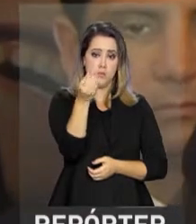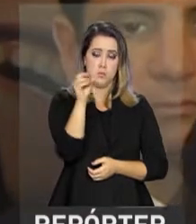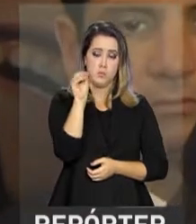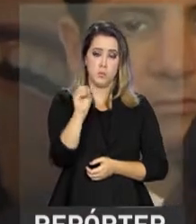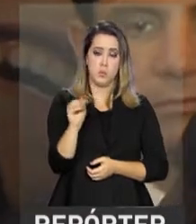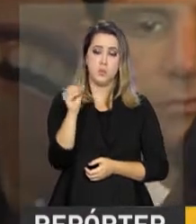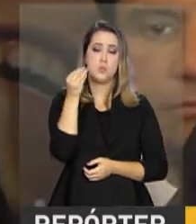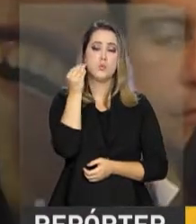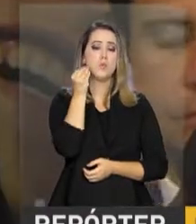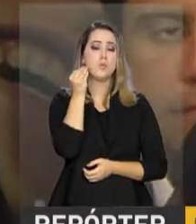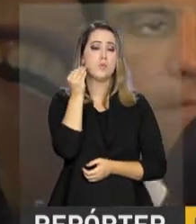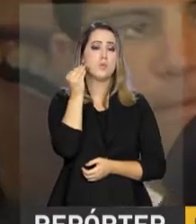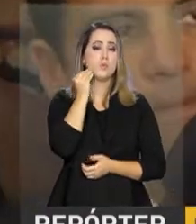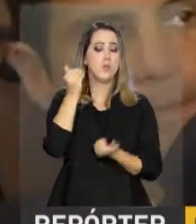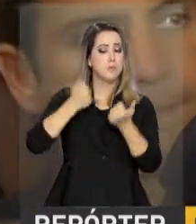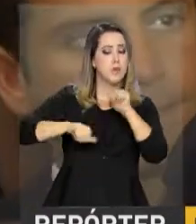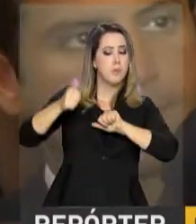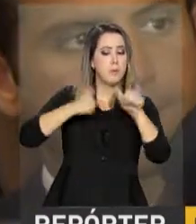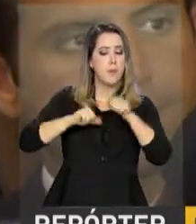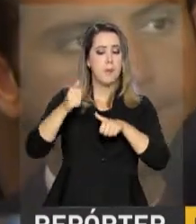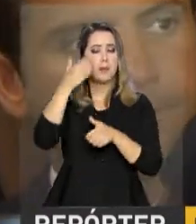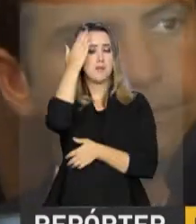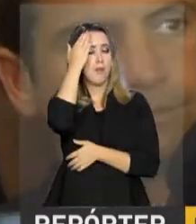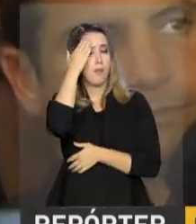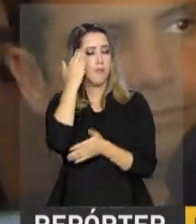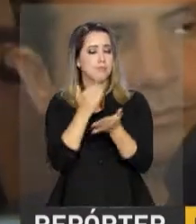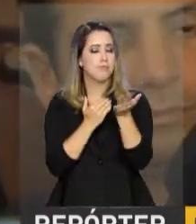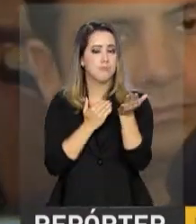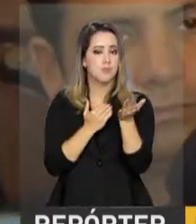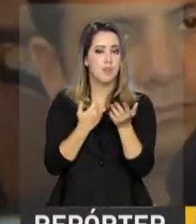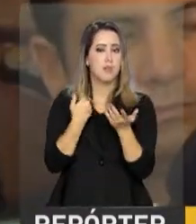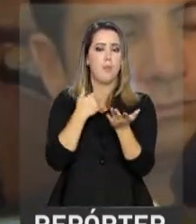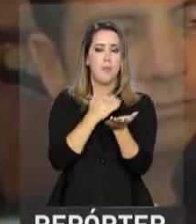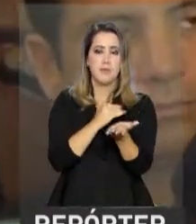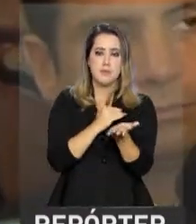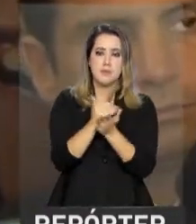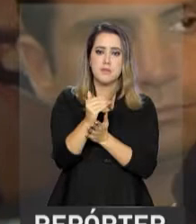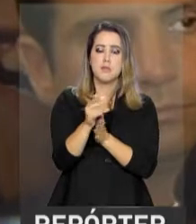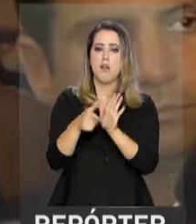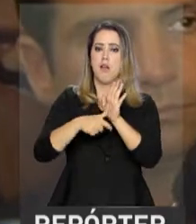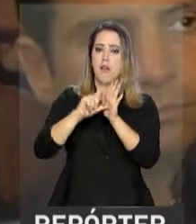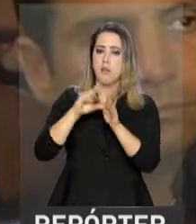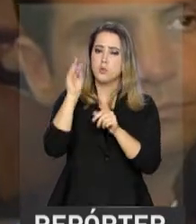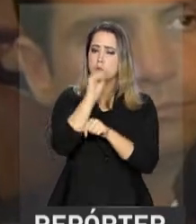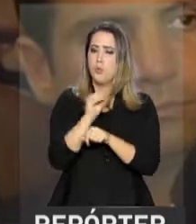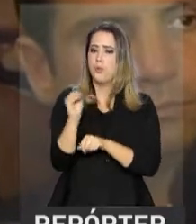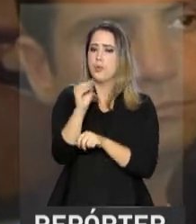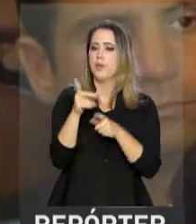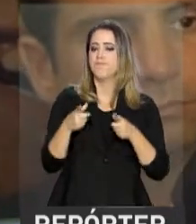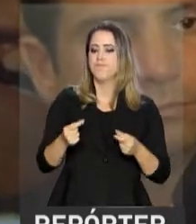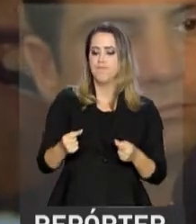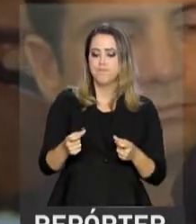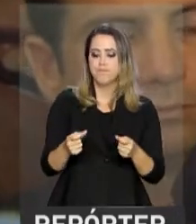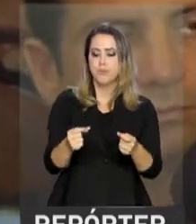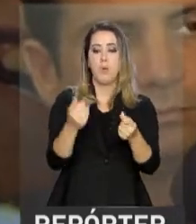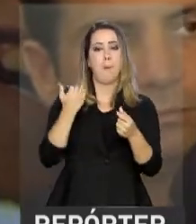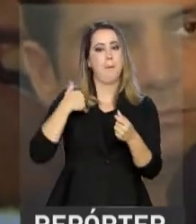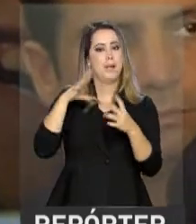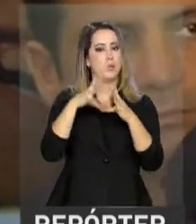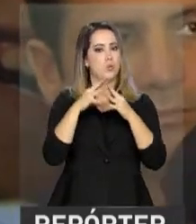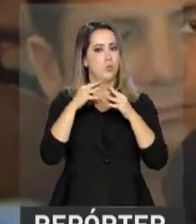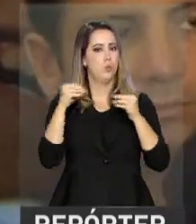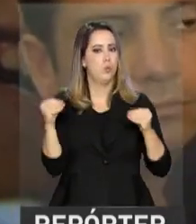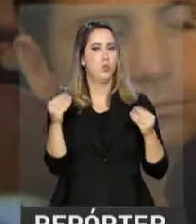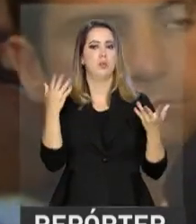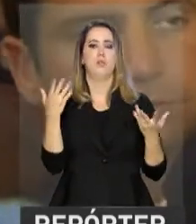diagnósticos anualmente para iniciar o tratamento precocemente, para ter mais possibilidade de cura, para ter